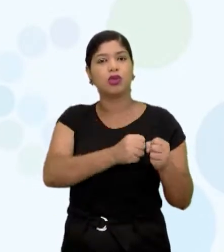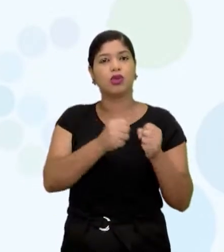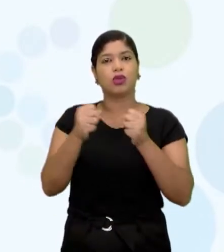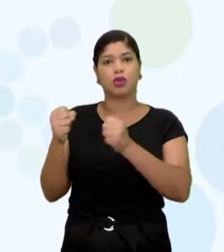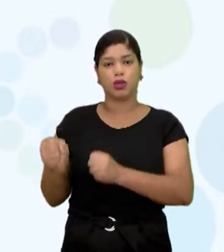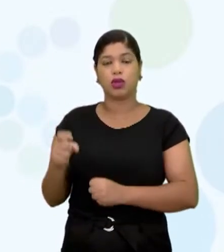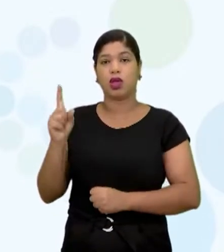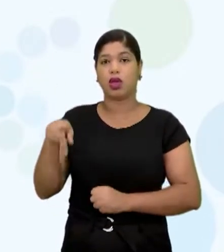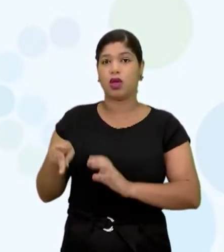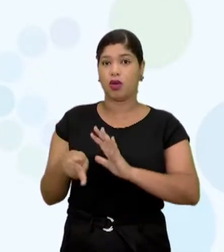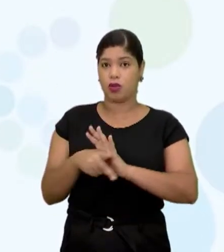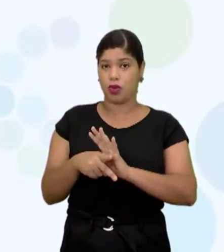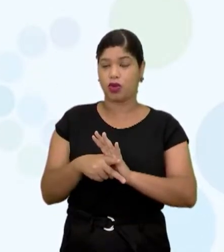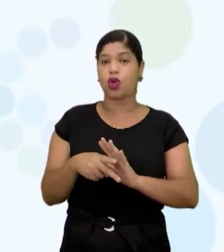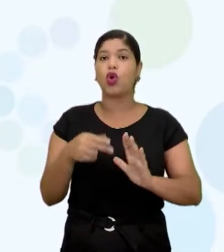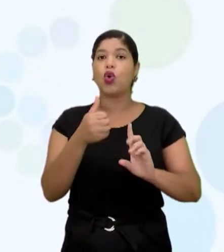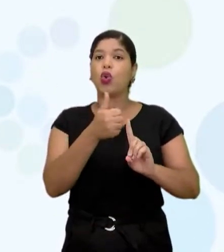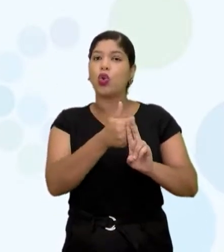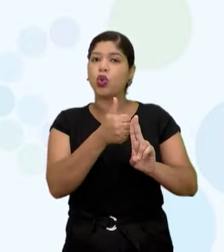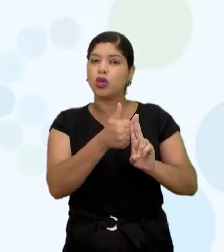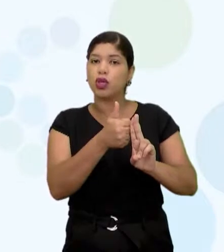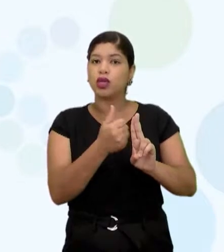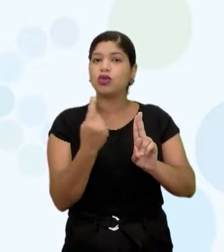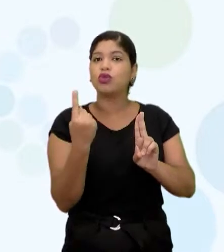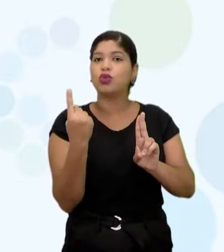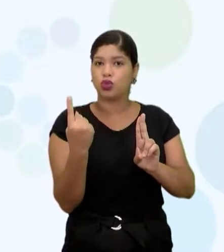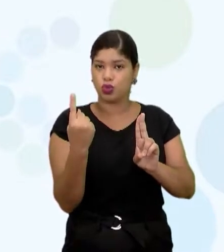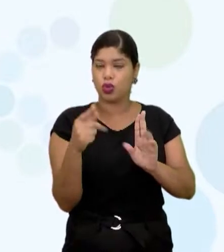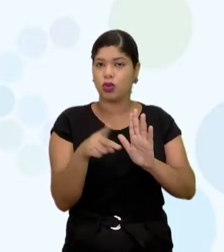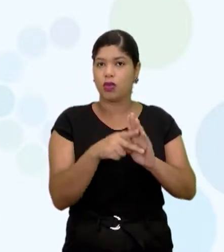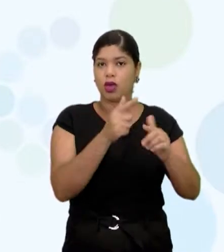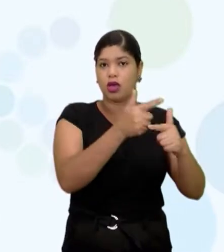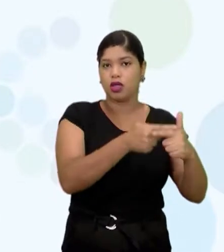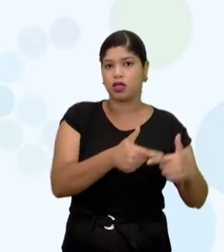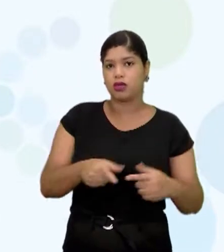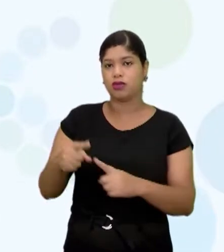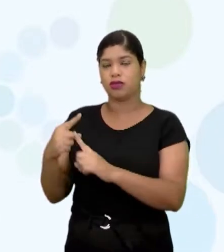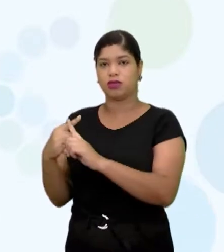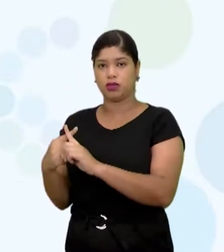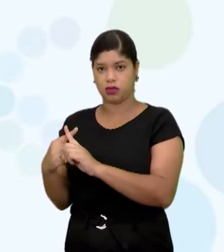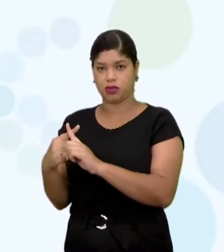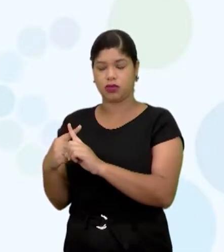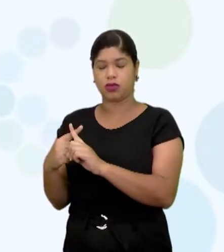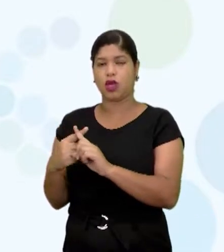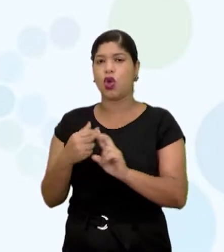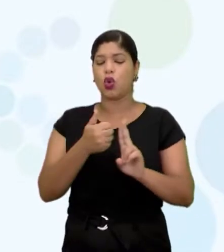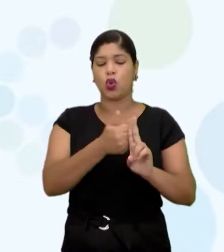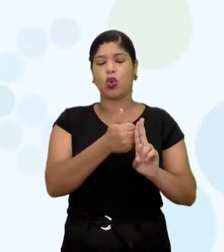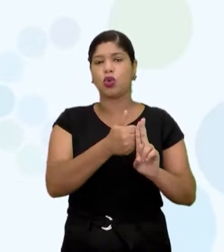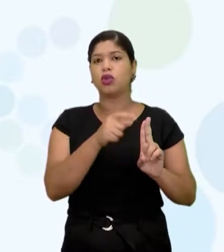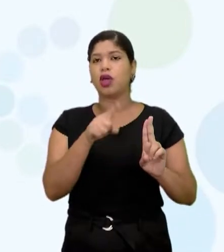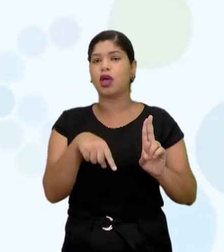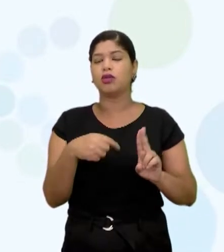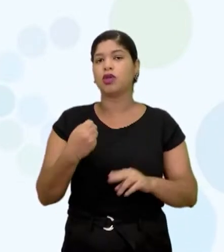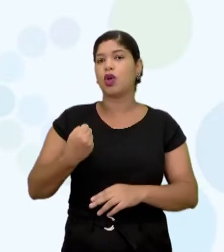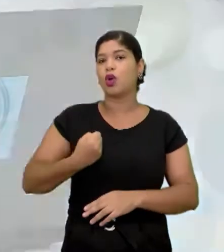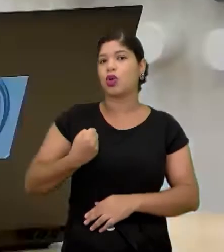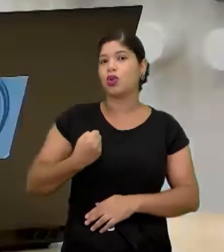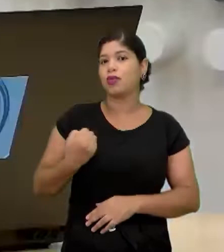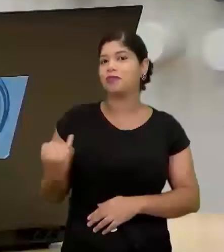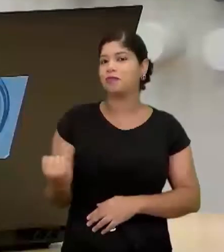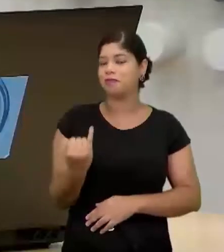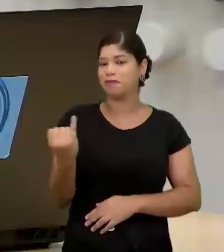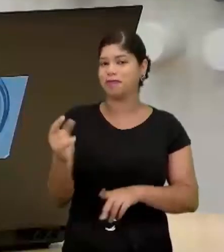unidade curricular um do aprofundamento quem divide multiplica essa unidade curricular e se chama números também